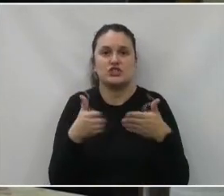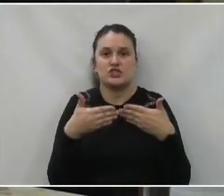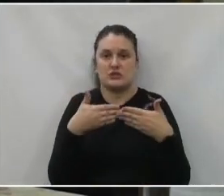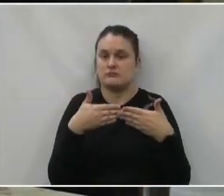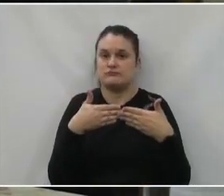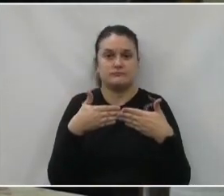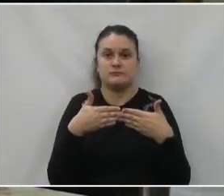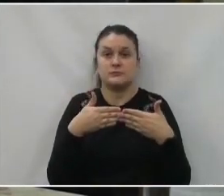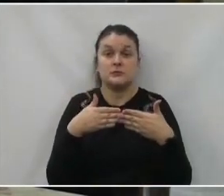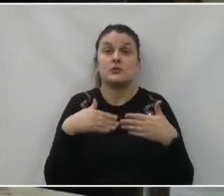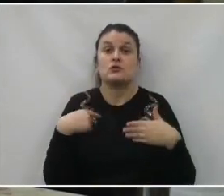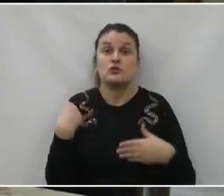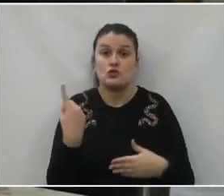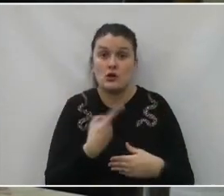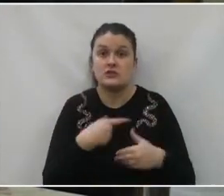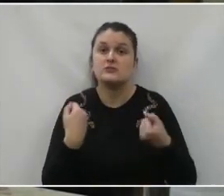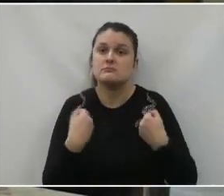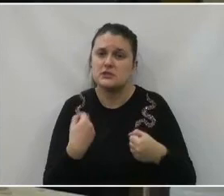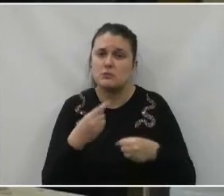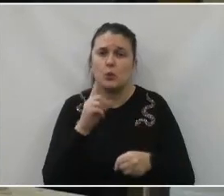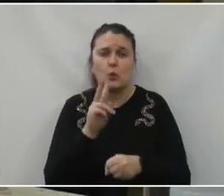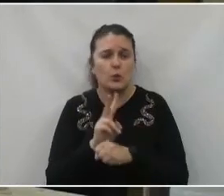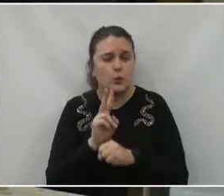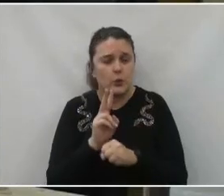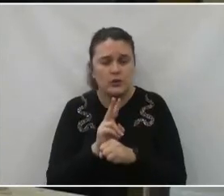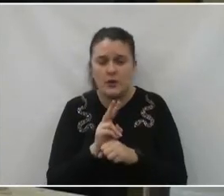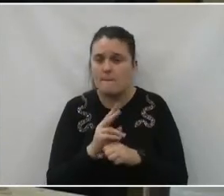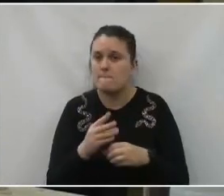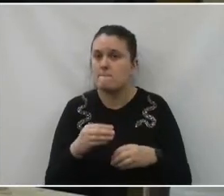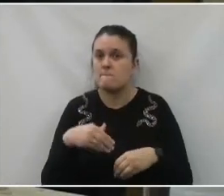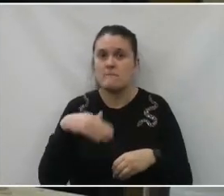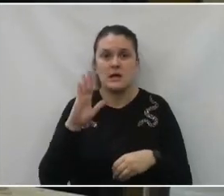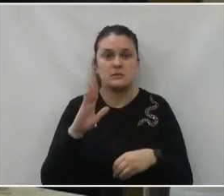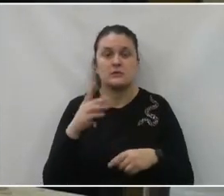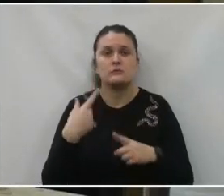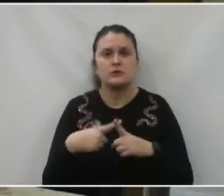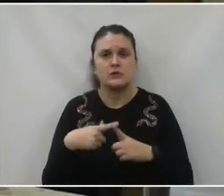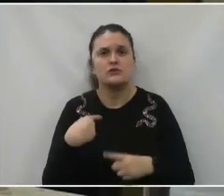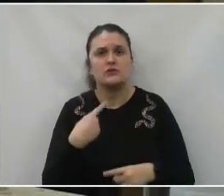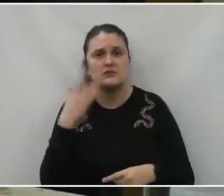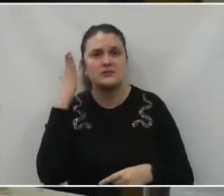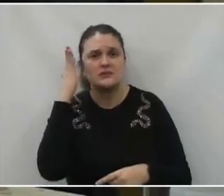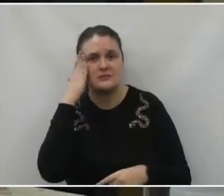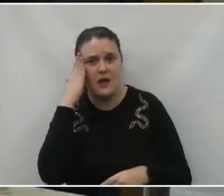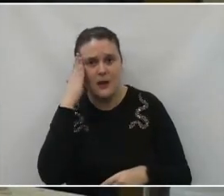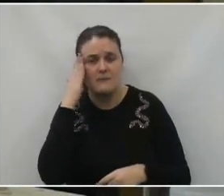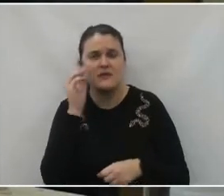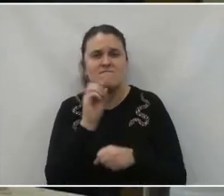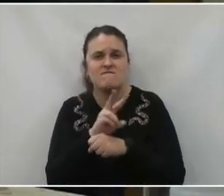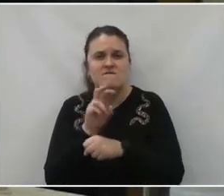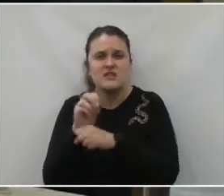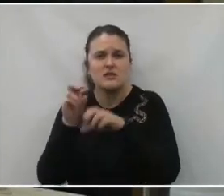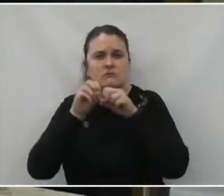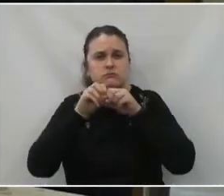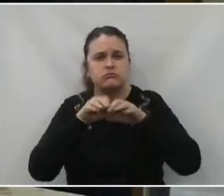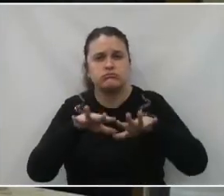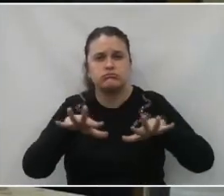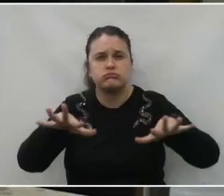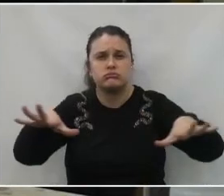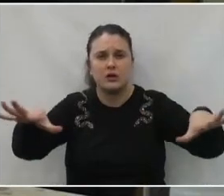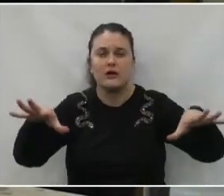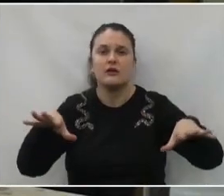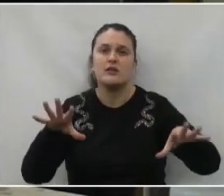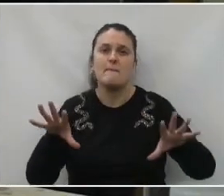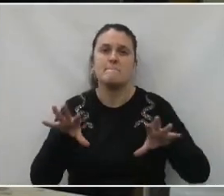Nós temos que ter o cuidado máximo, porque nós sabíamos que este vírus, que essa pandemia,